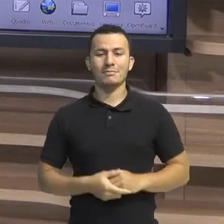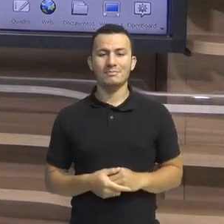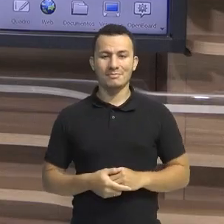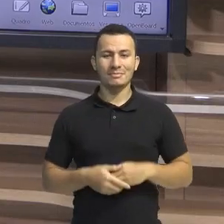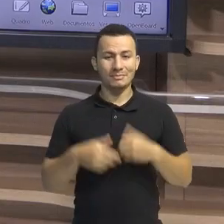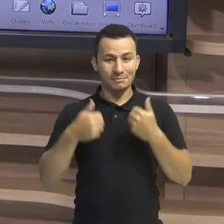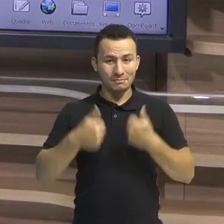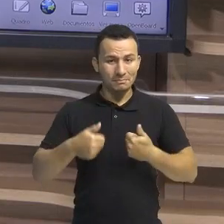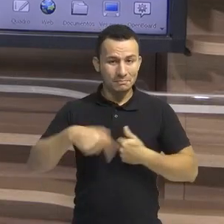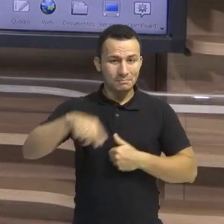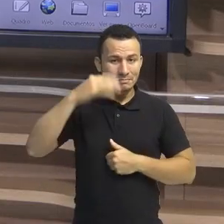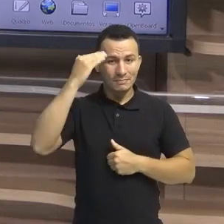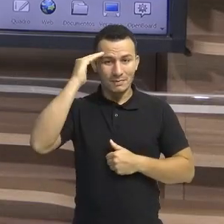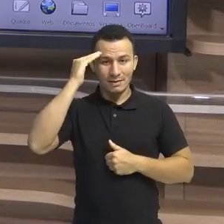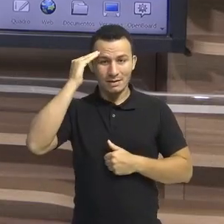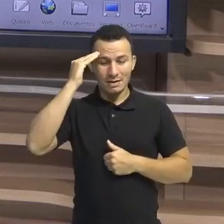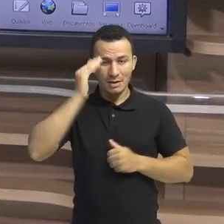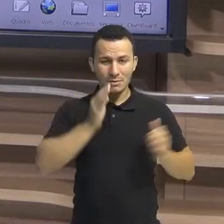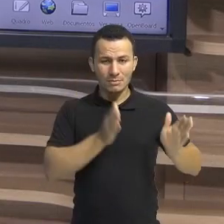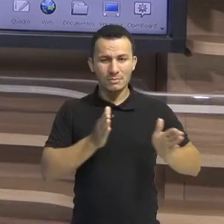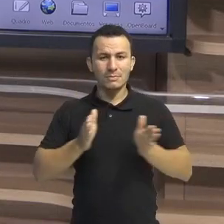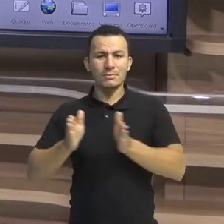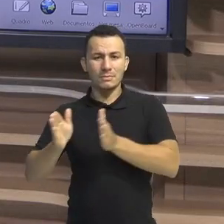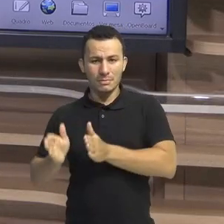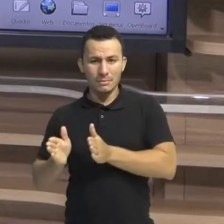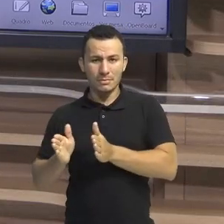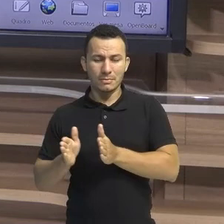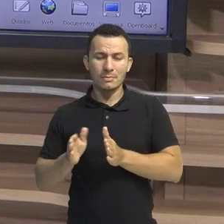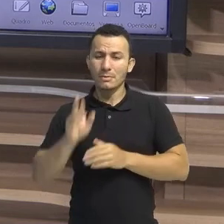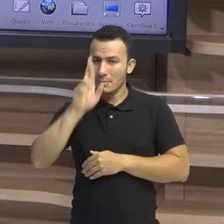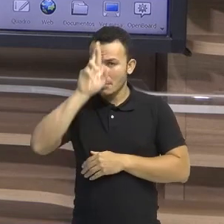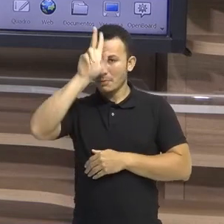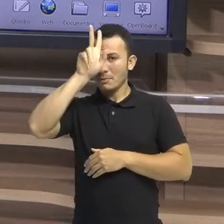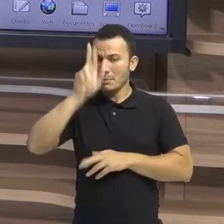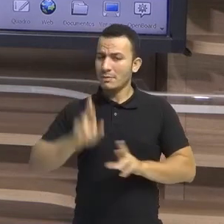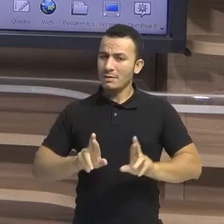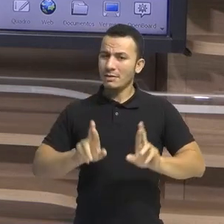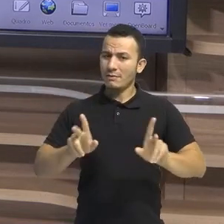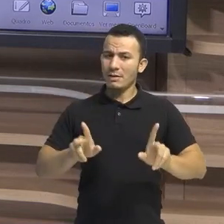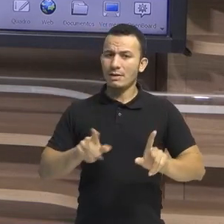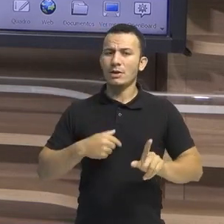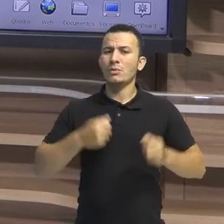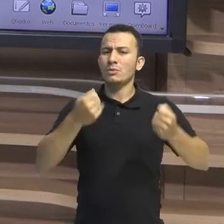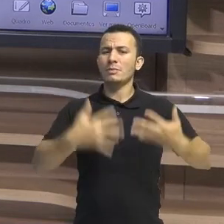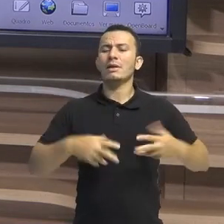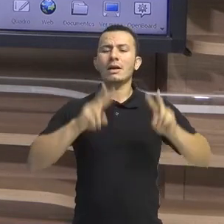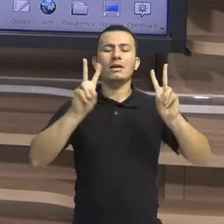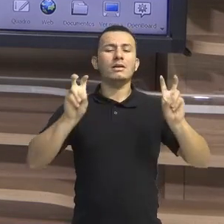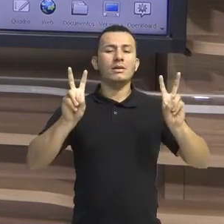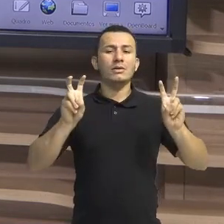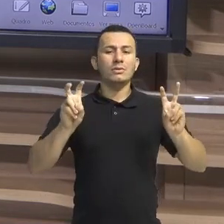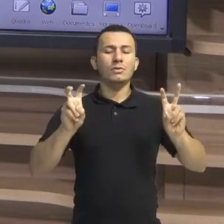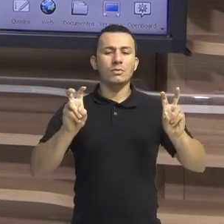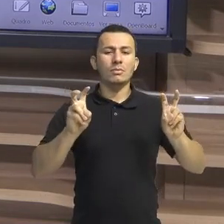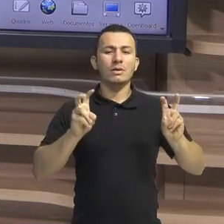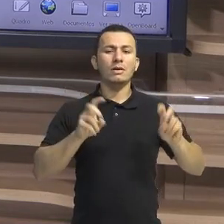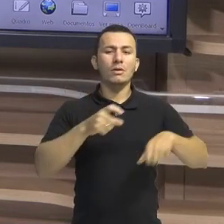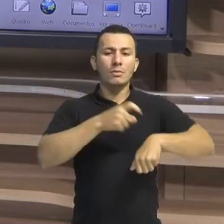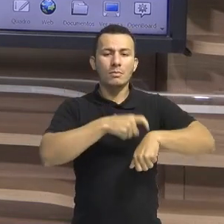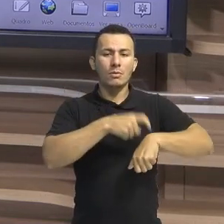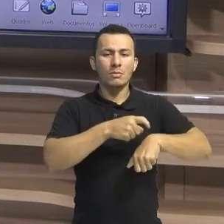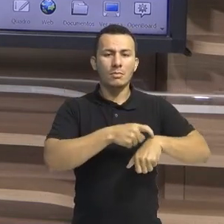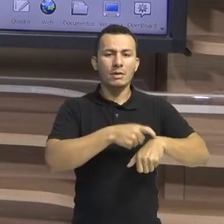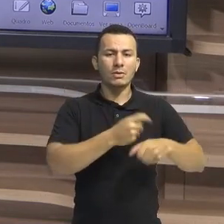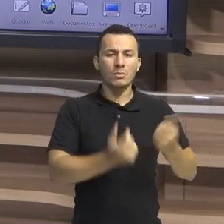Entenderam direitinho o que foi que aconteceu aí? Então, não se confundam. Não estava falando ali do momento em